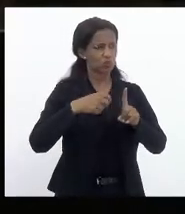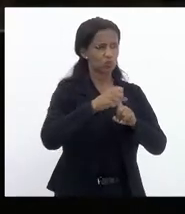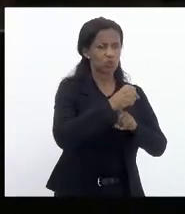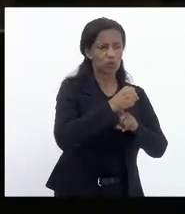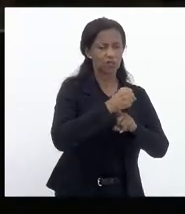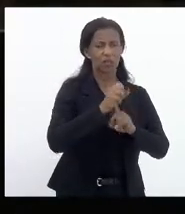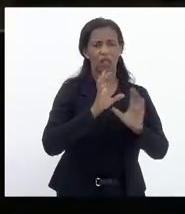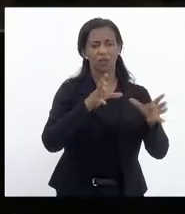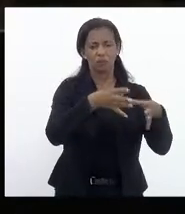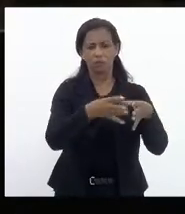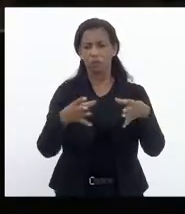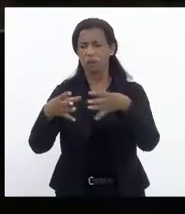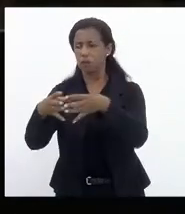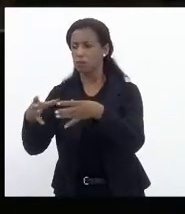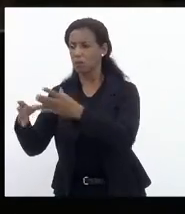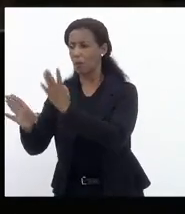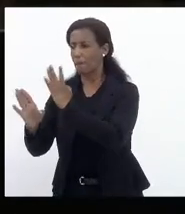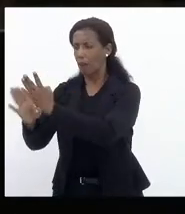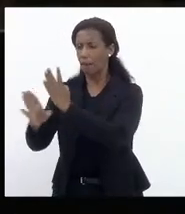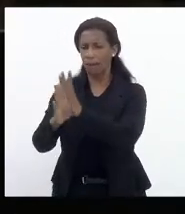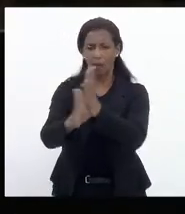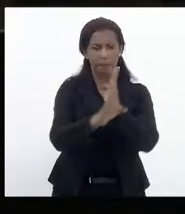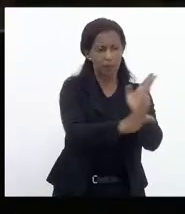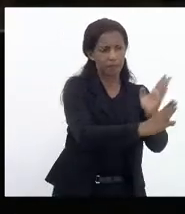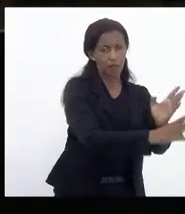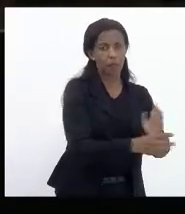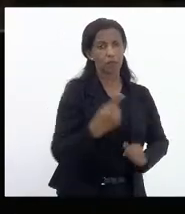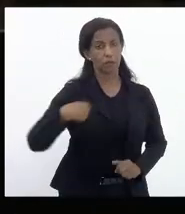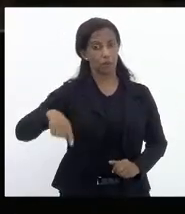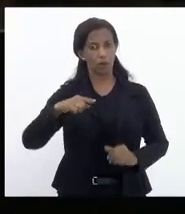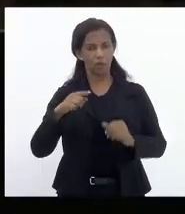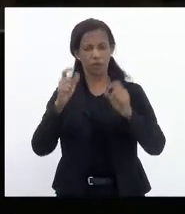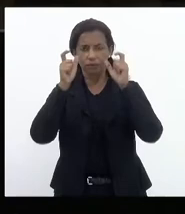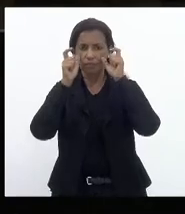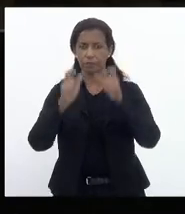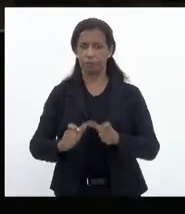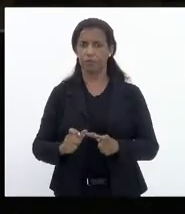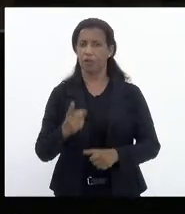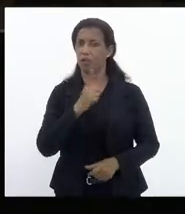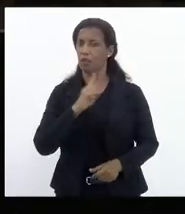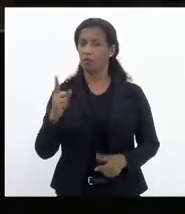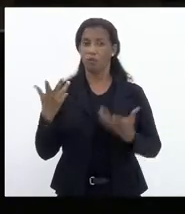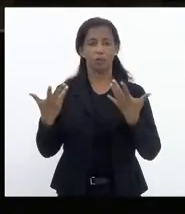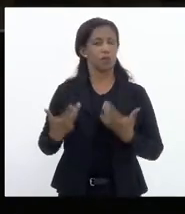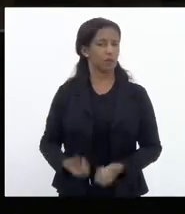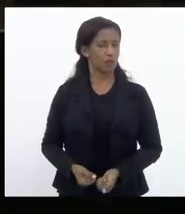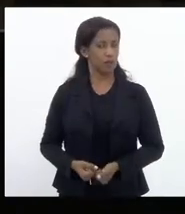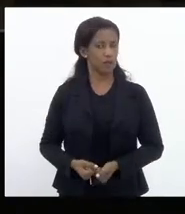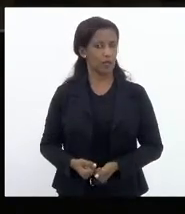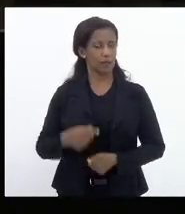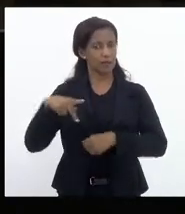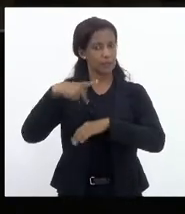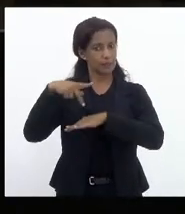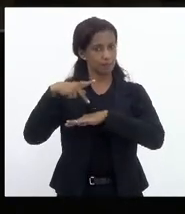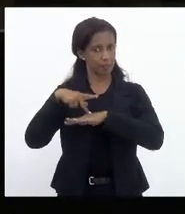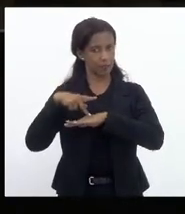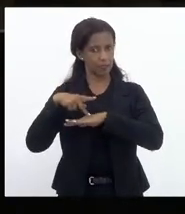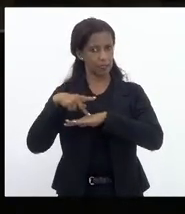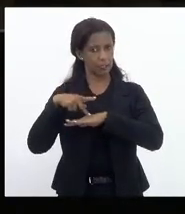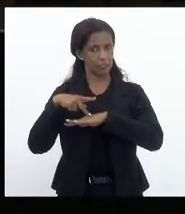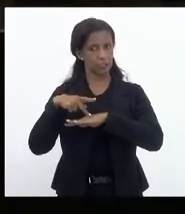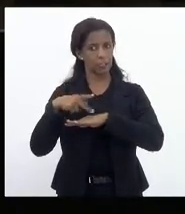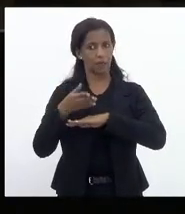área do seu segmento nós estaremos aqui atentos que nós não vamos deixar esse país